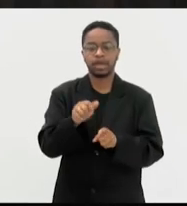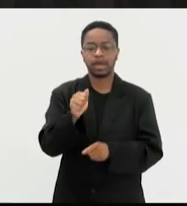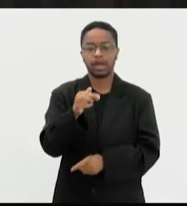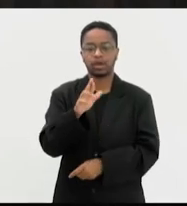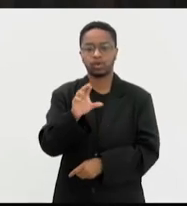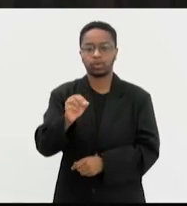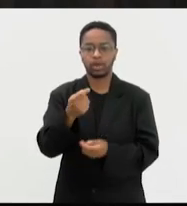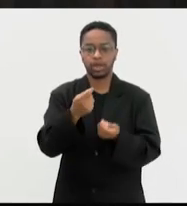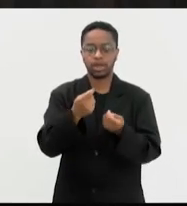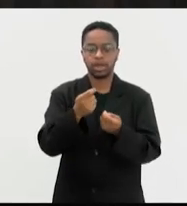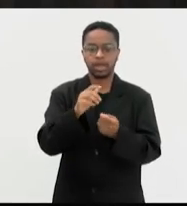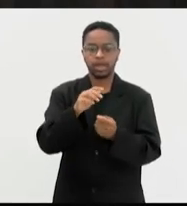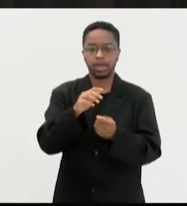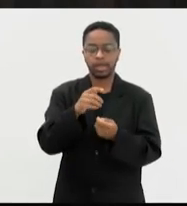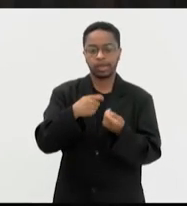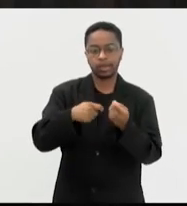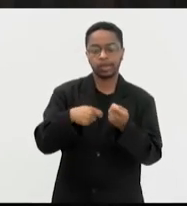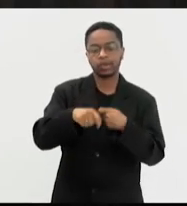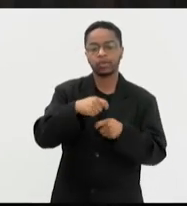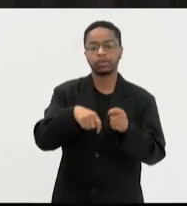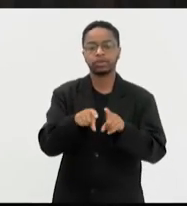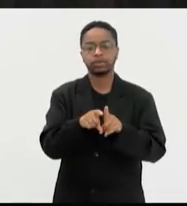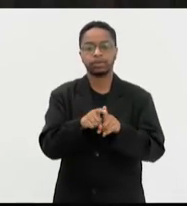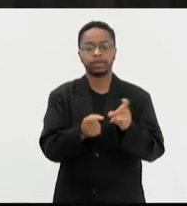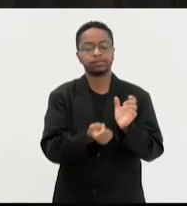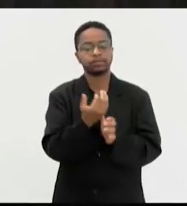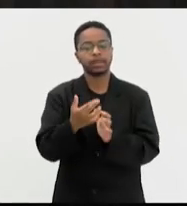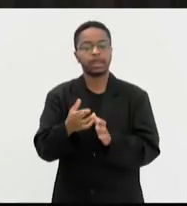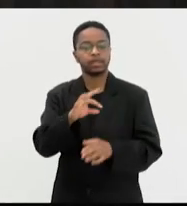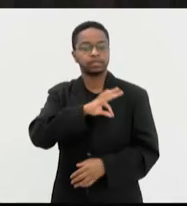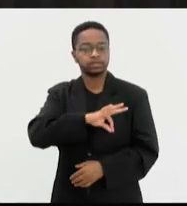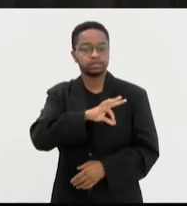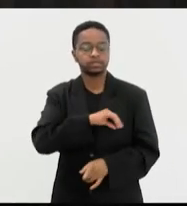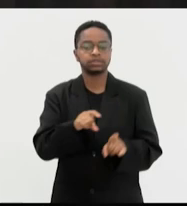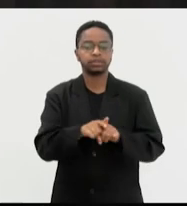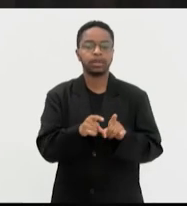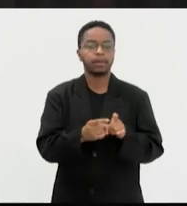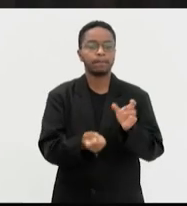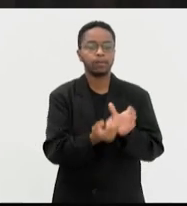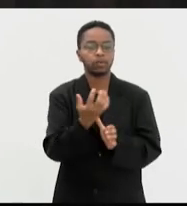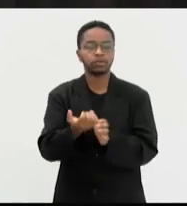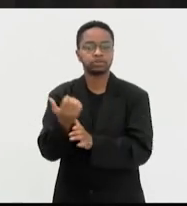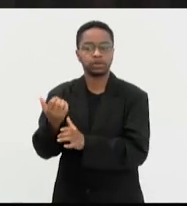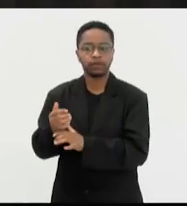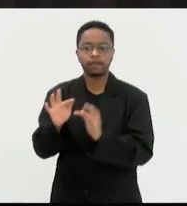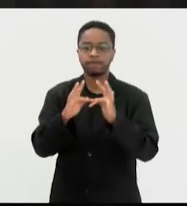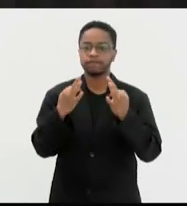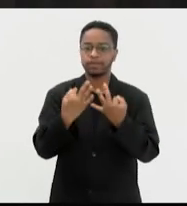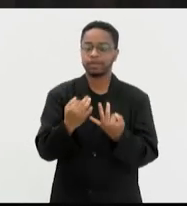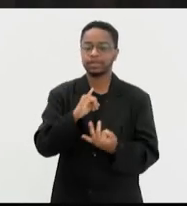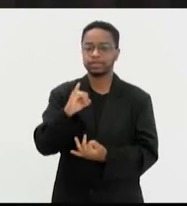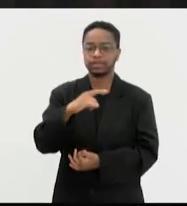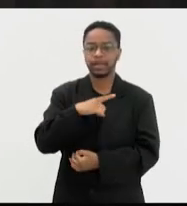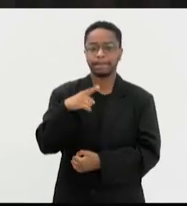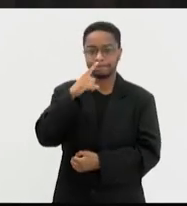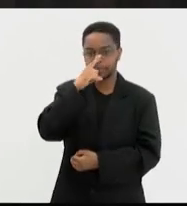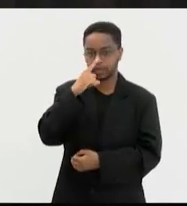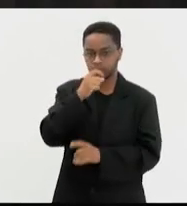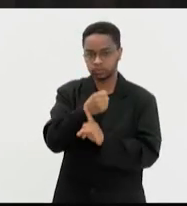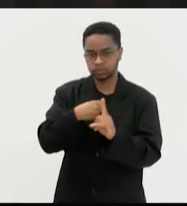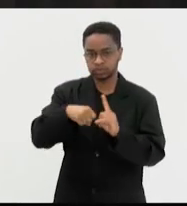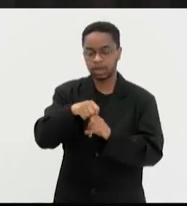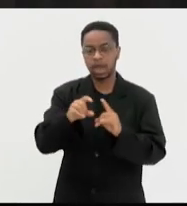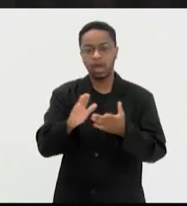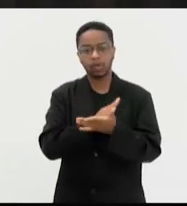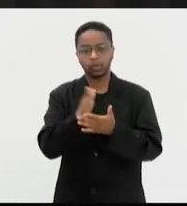alimentar e nutricional de geração de renda inclusão social e produtiva de famílias em situação de vulnerabilidade muitos não